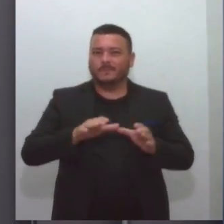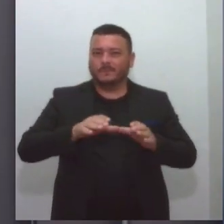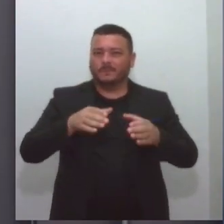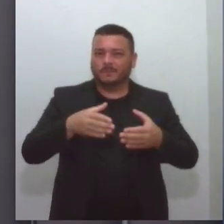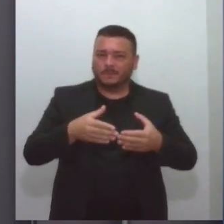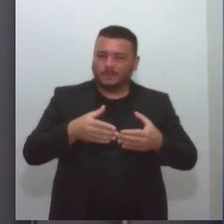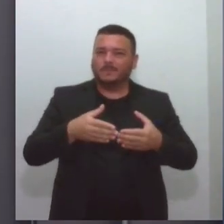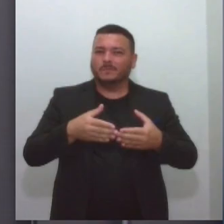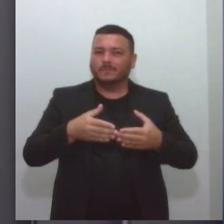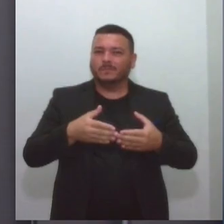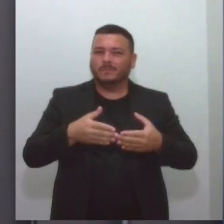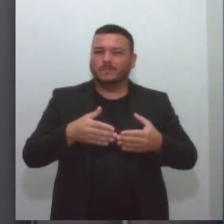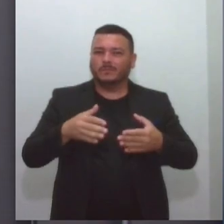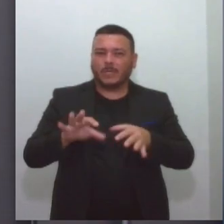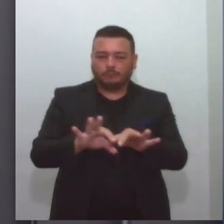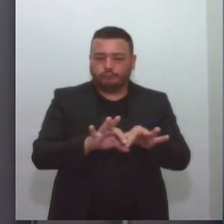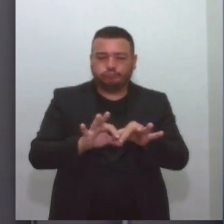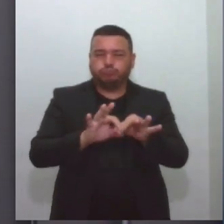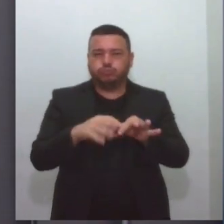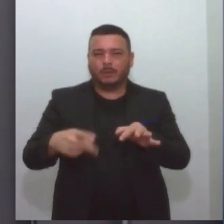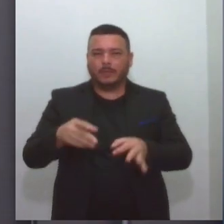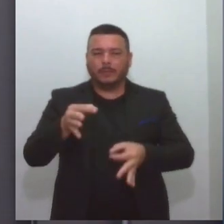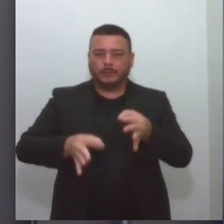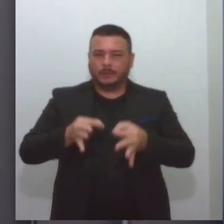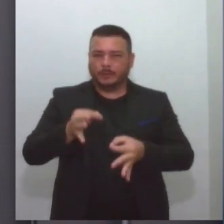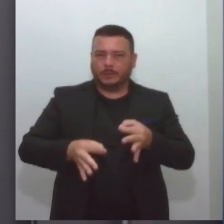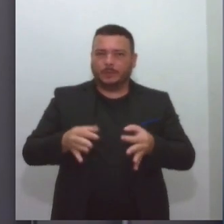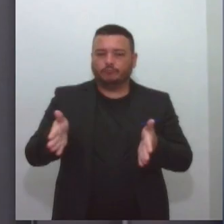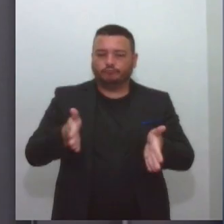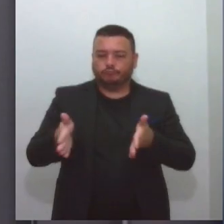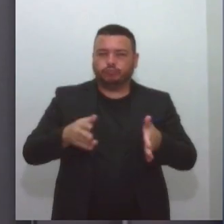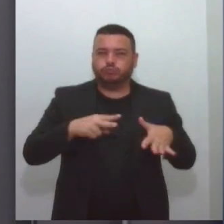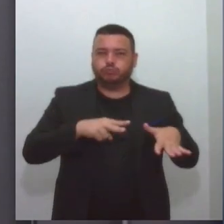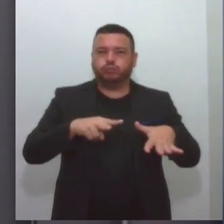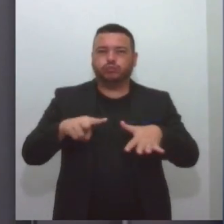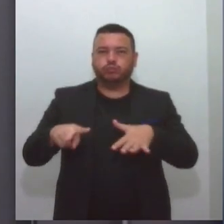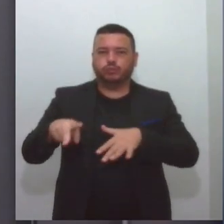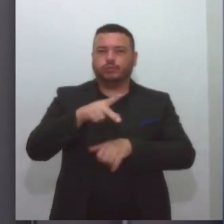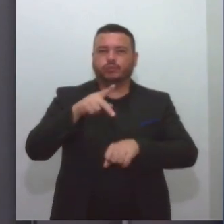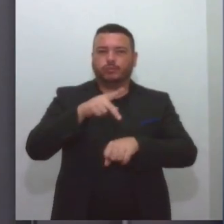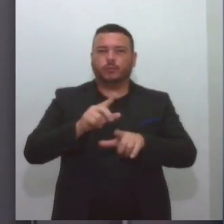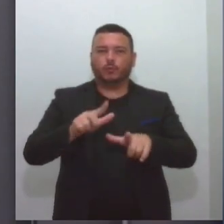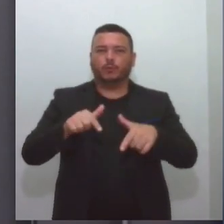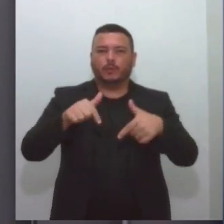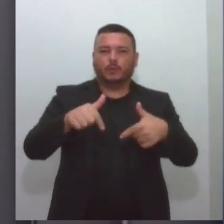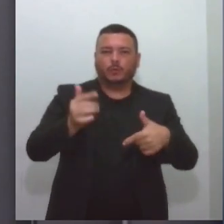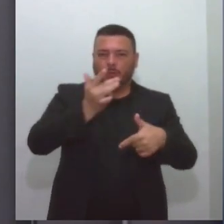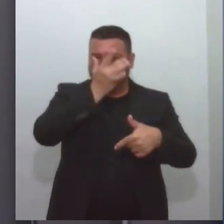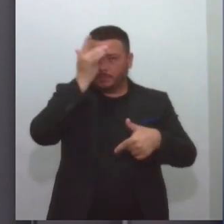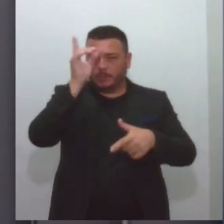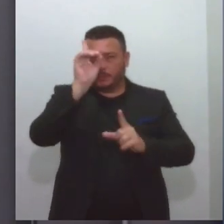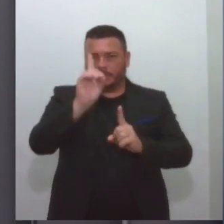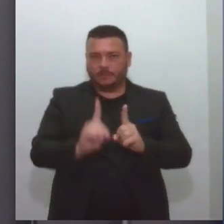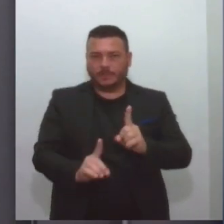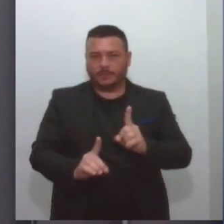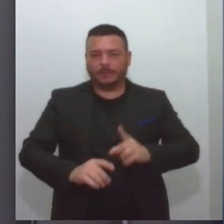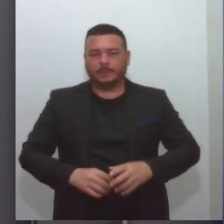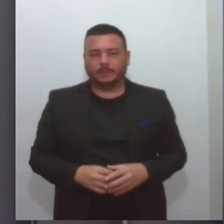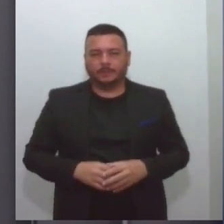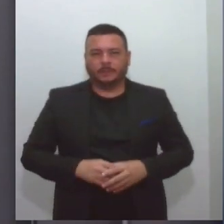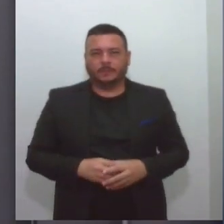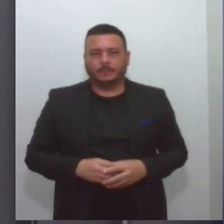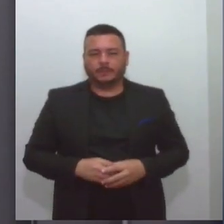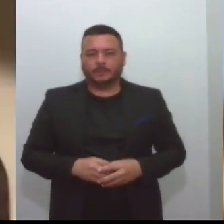promovido pela Justiça do Trabalho durante a Semana Nacional da Luta da Pessoa com Deficiência?